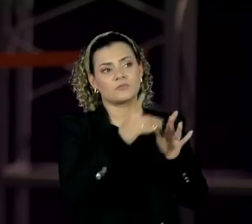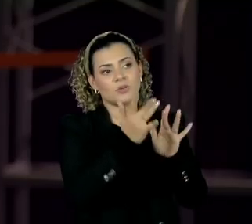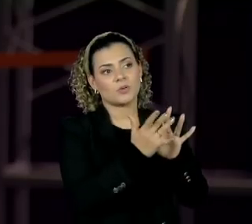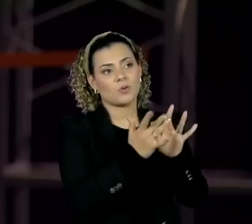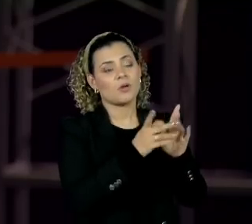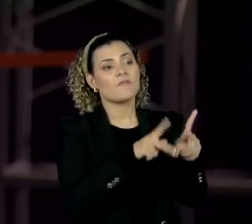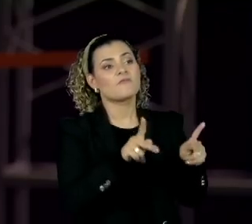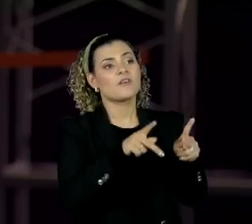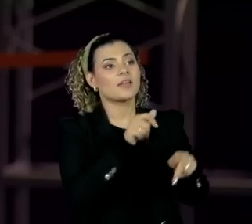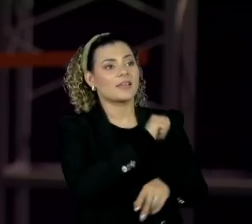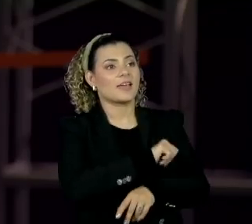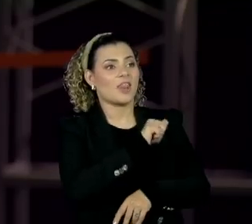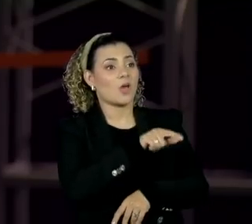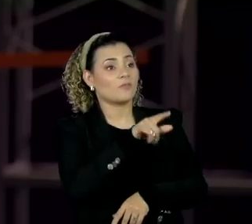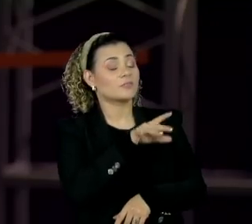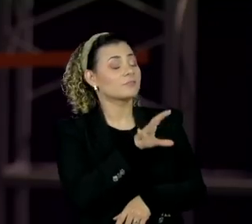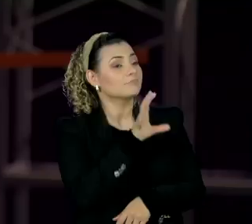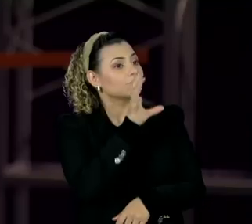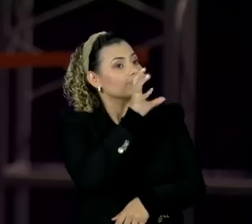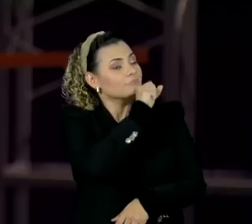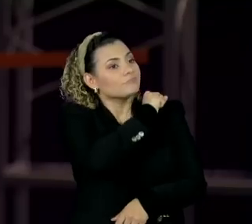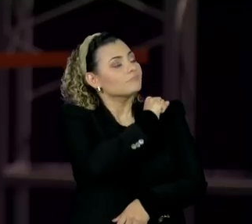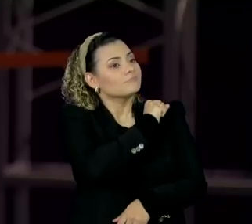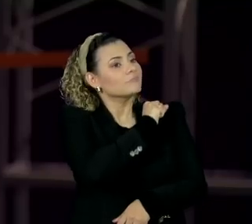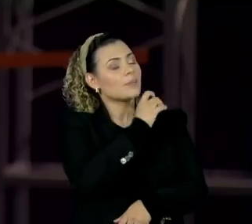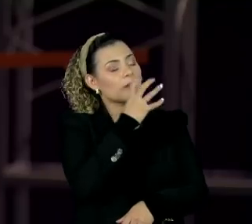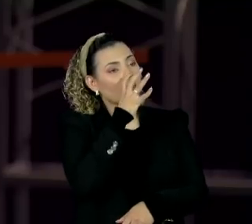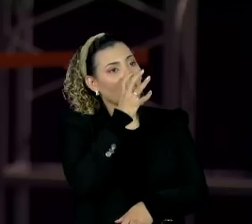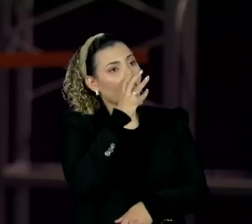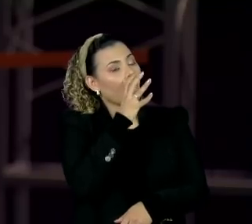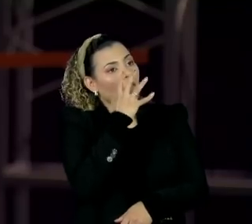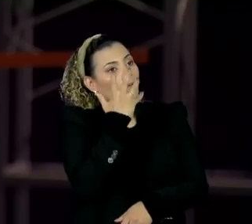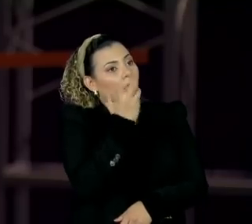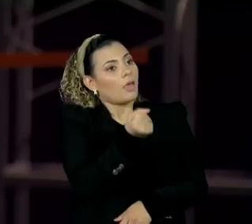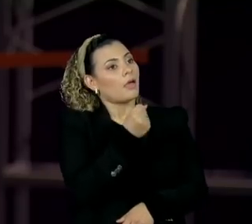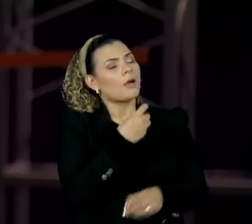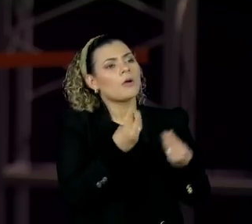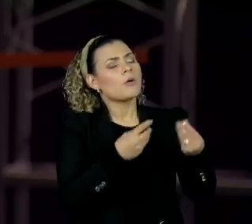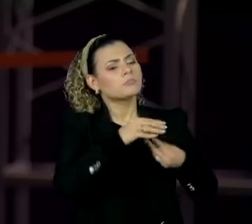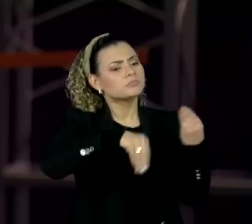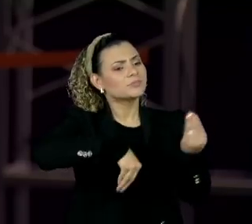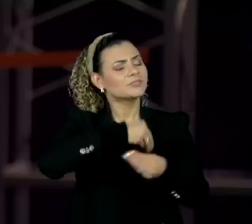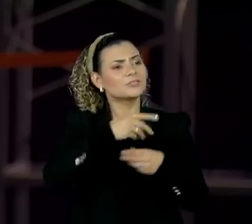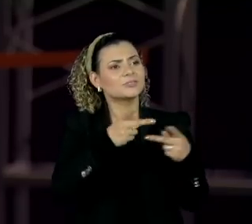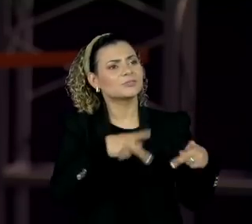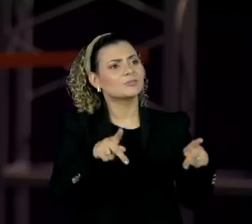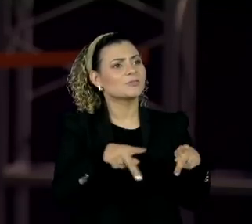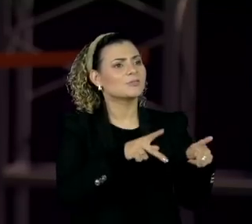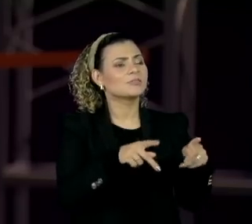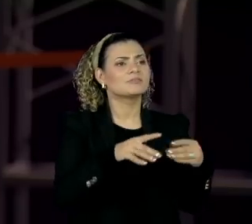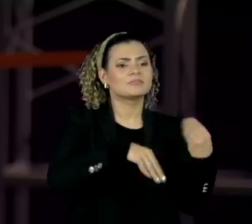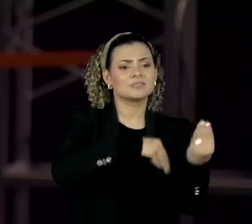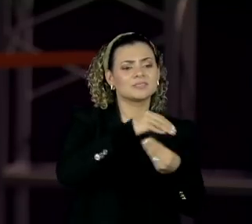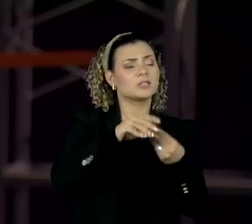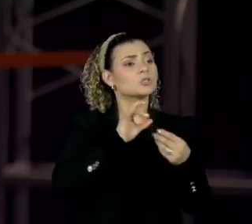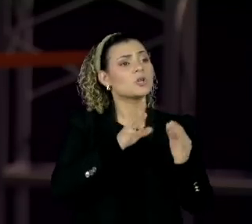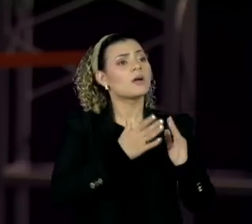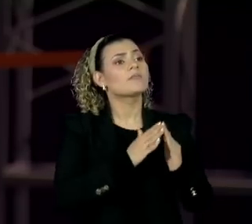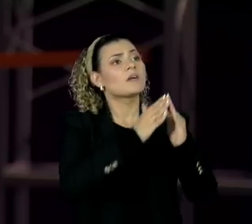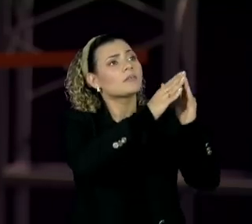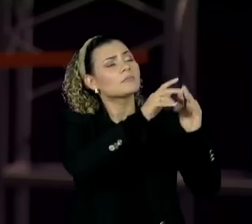com o funk carioca e se encantou com essa batida. Como é que você chegou lá a esse tipo de som que até então era levado apenas ali